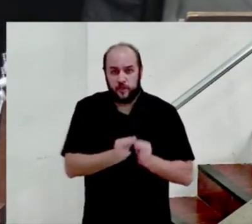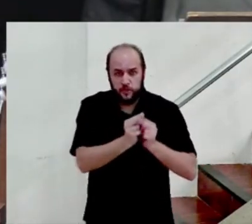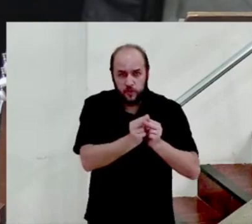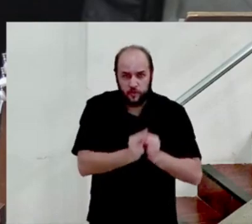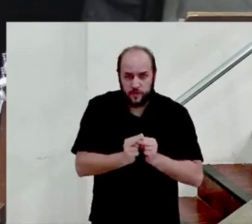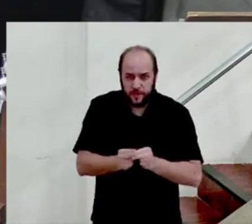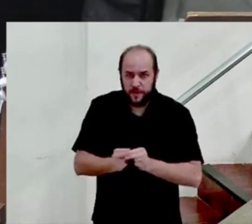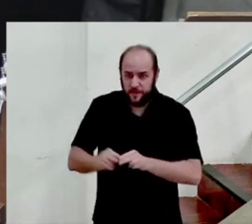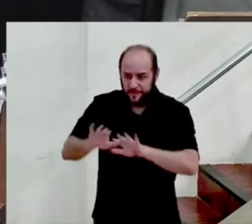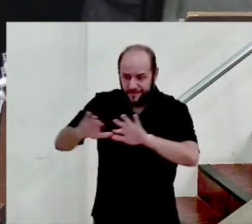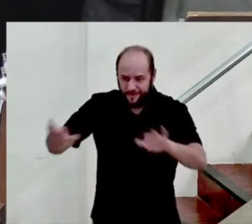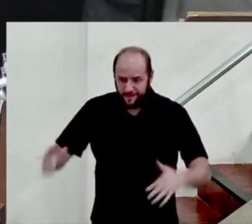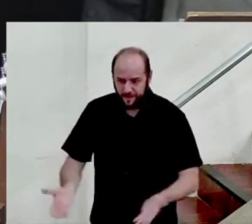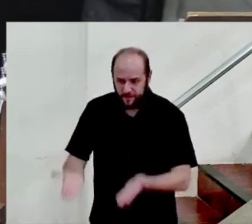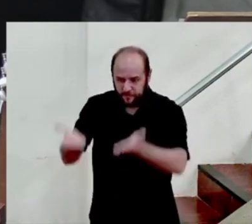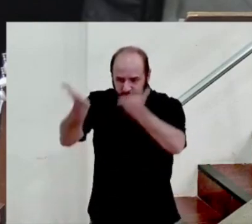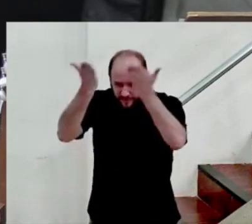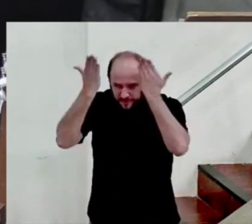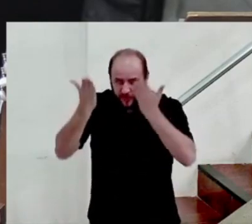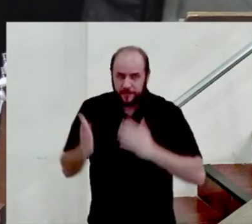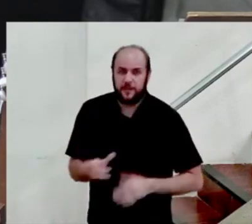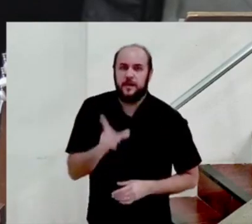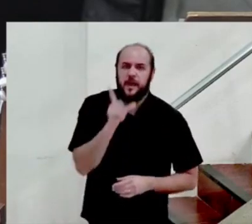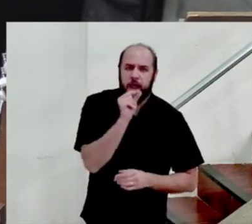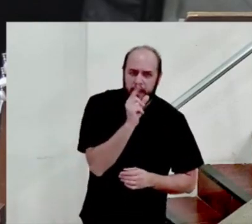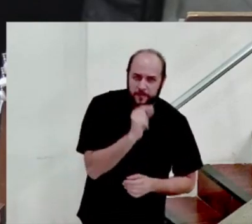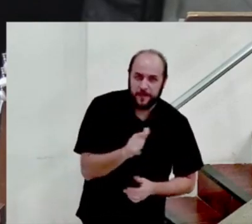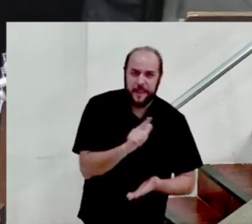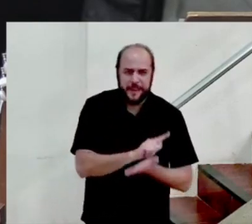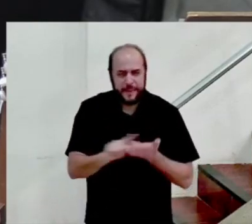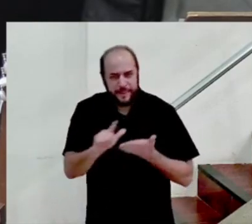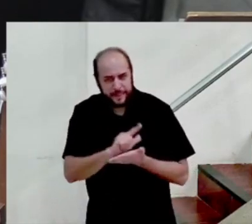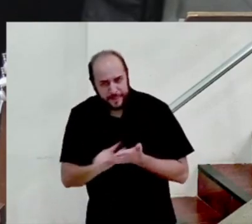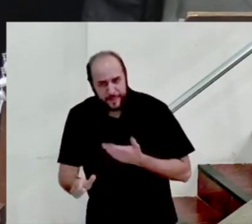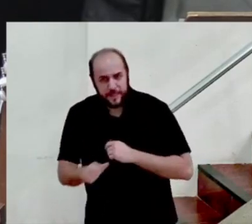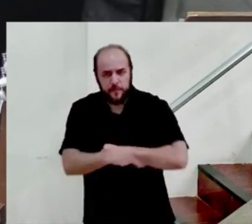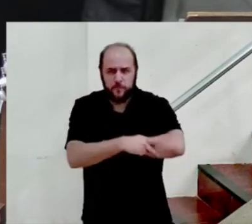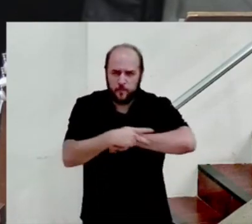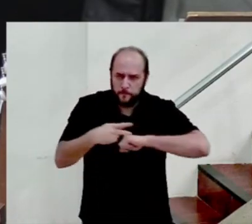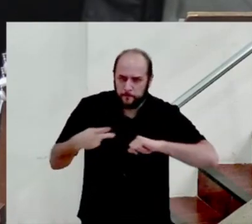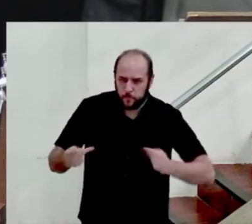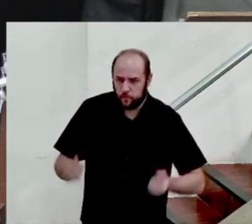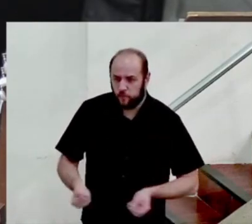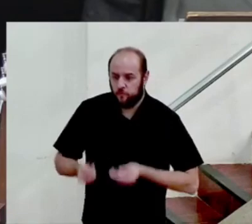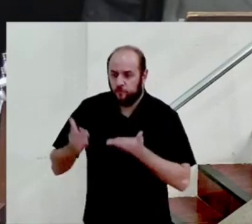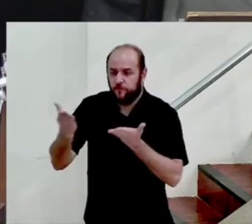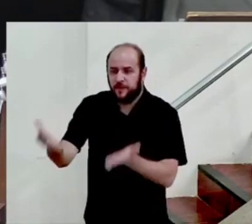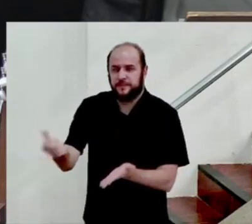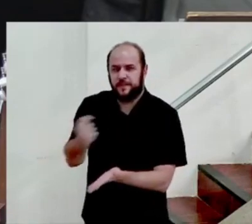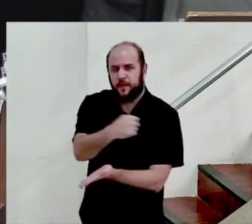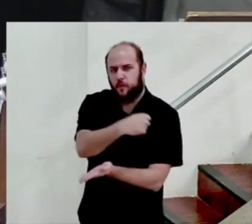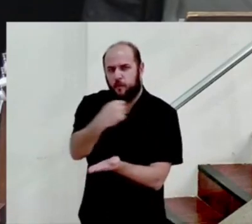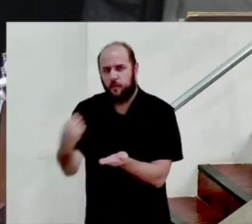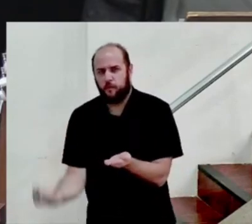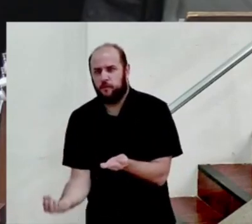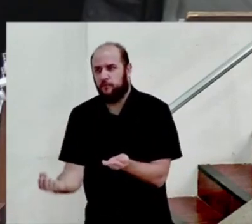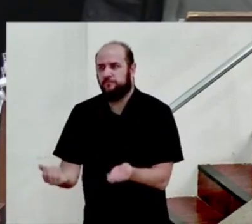de animais limpos e de aves limpas, ofereceu holocaustos sobre o